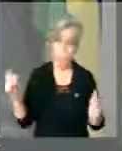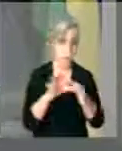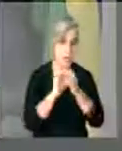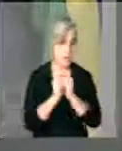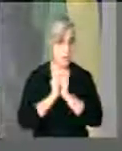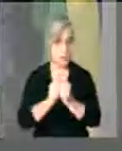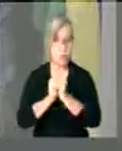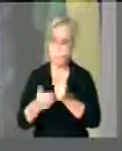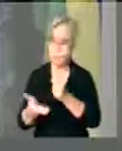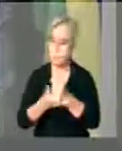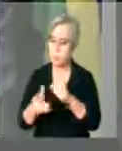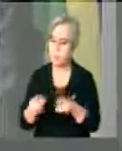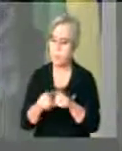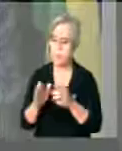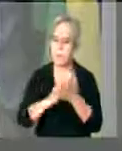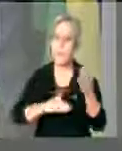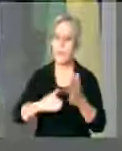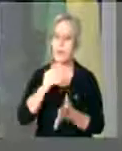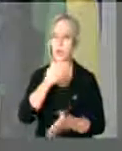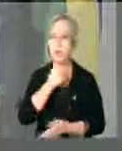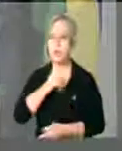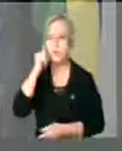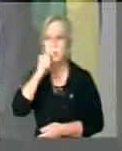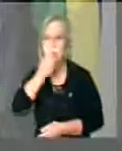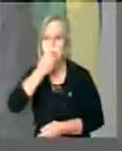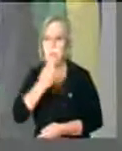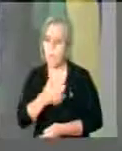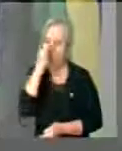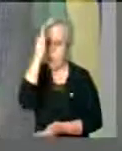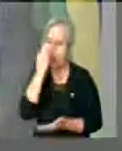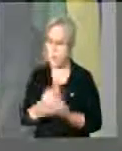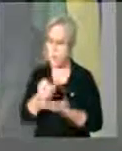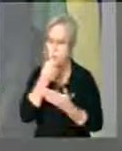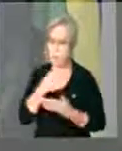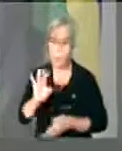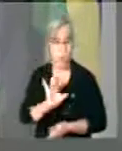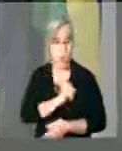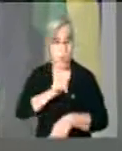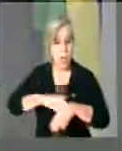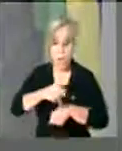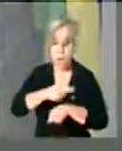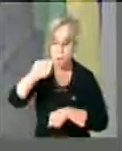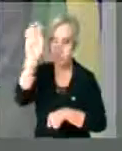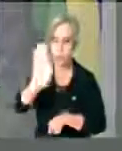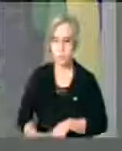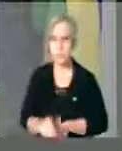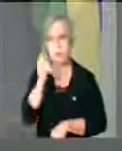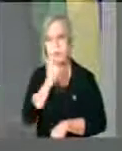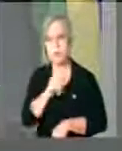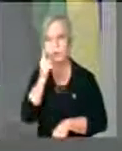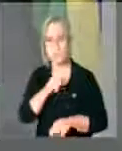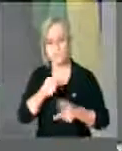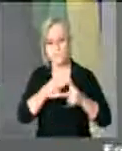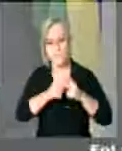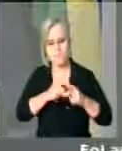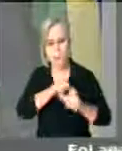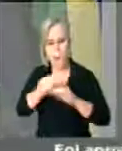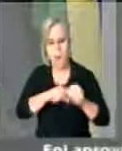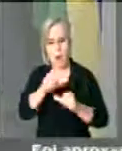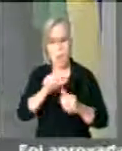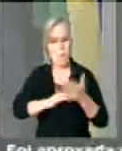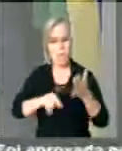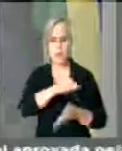base e todos os homens e mulheres de boa vontade que amam o Brasil, para consertar o estrago